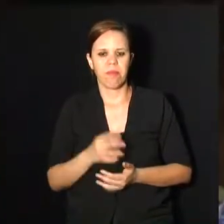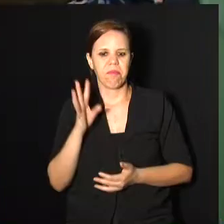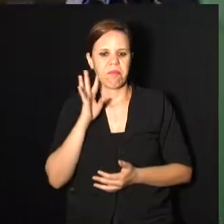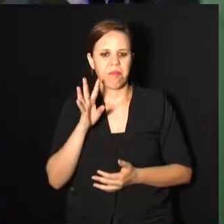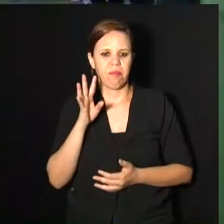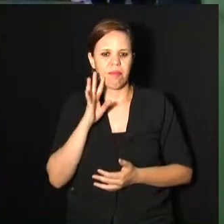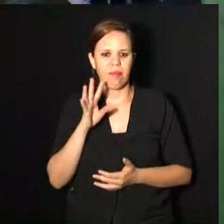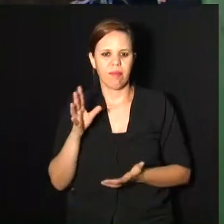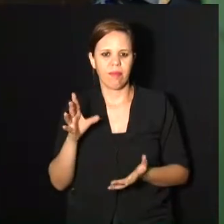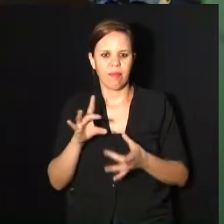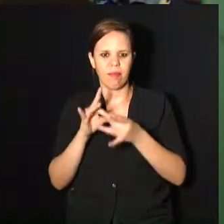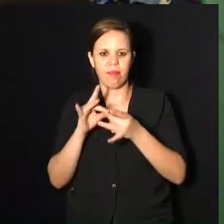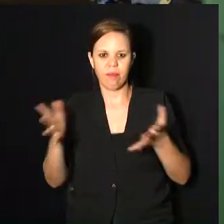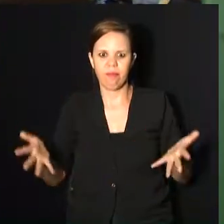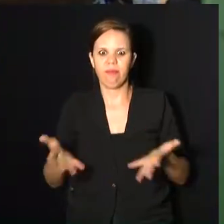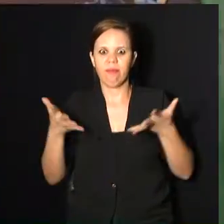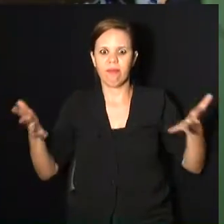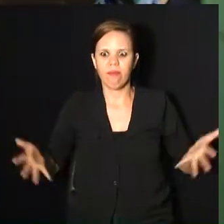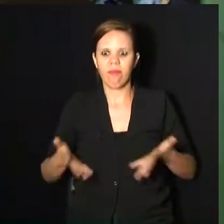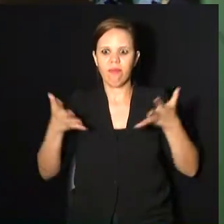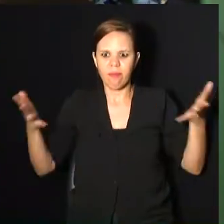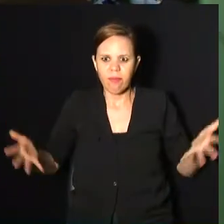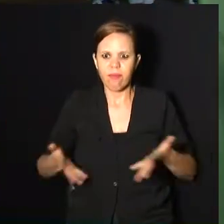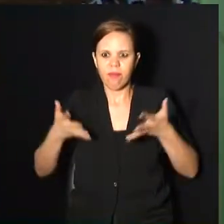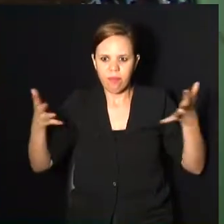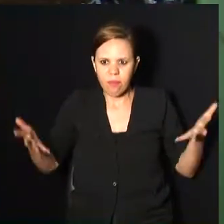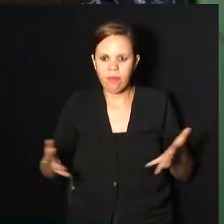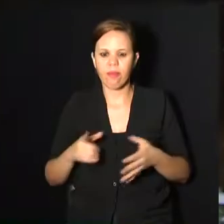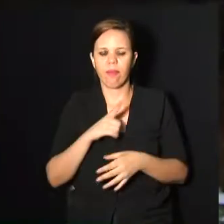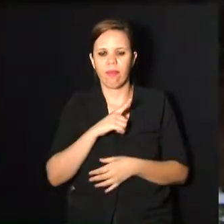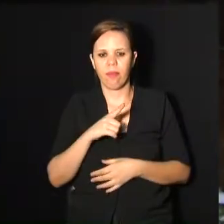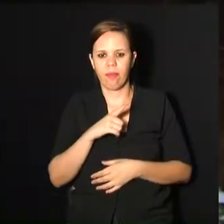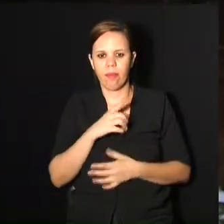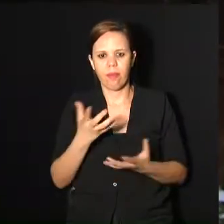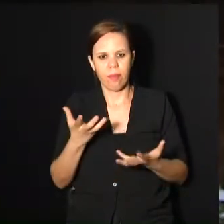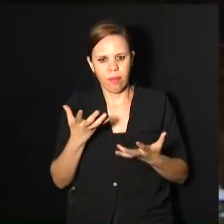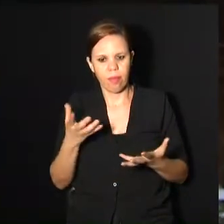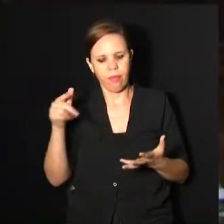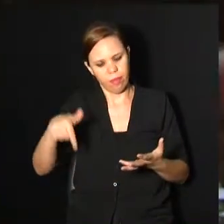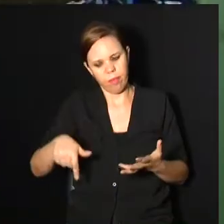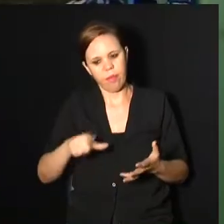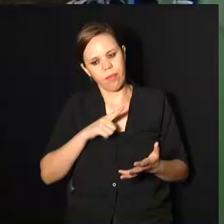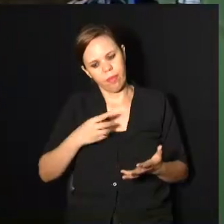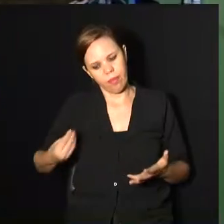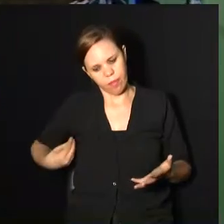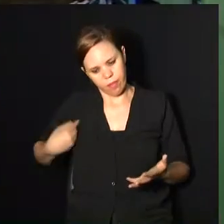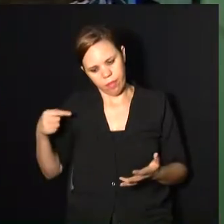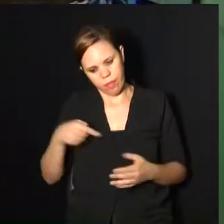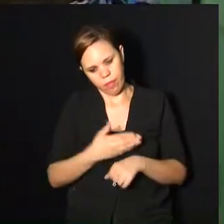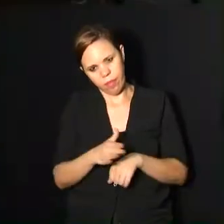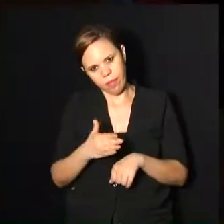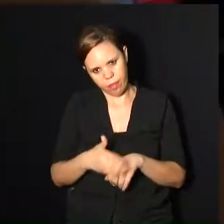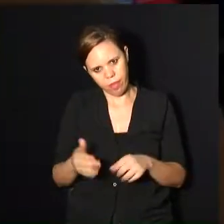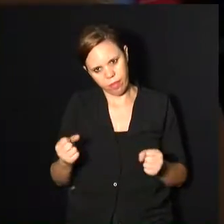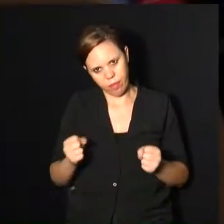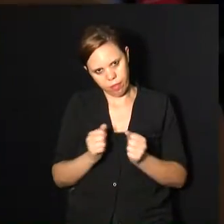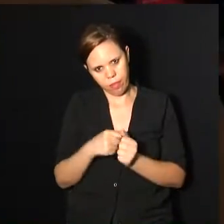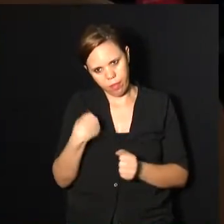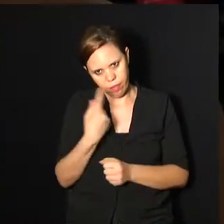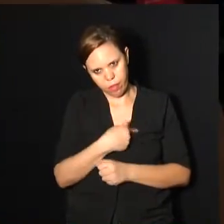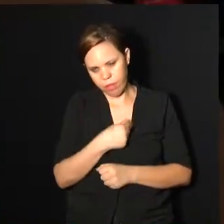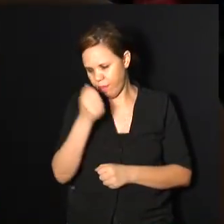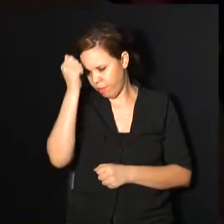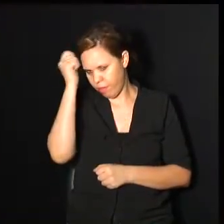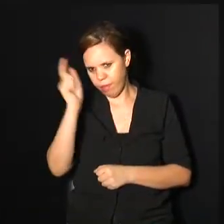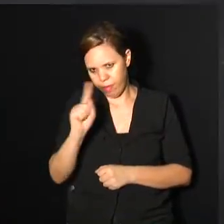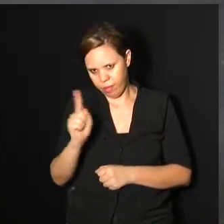a energia, quem tem vontade, quiser vir aqui praticar com a gente, não vai se arrepender,